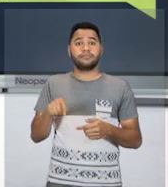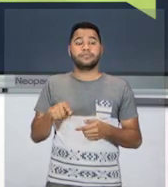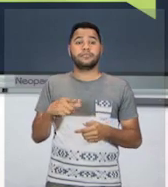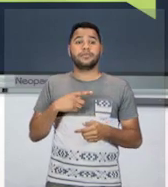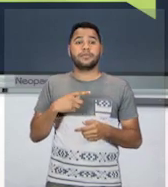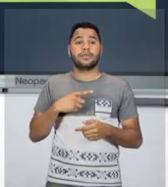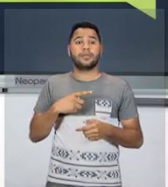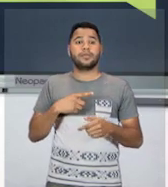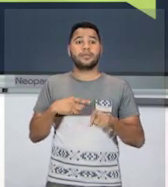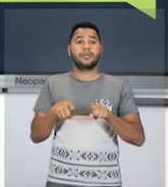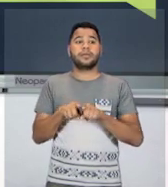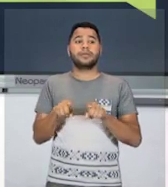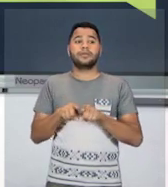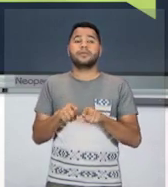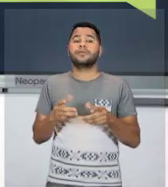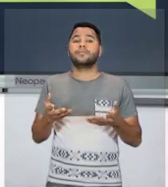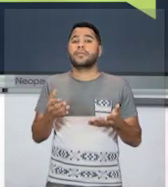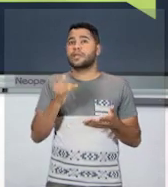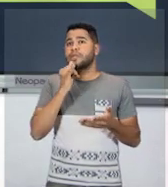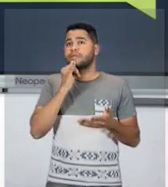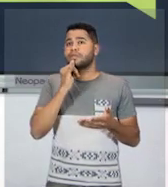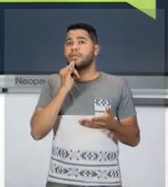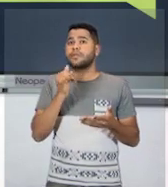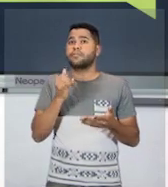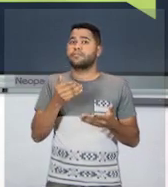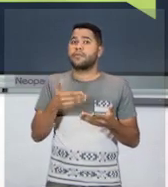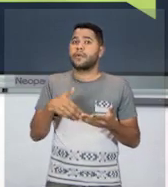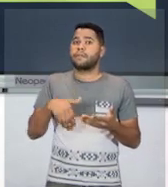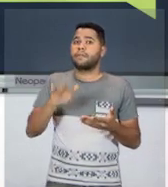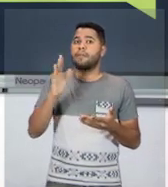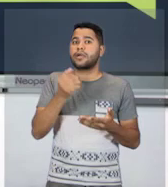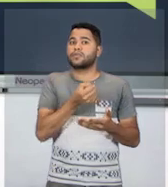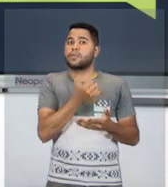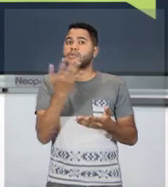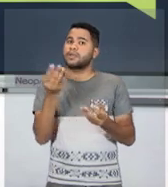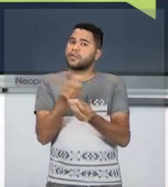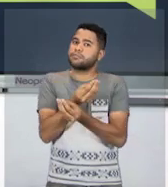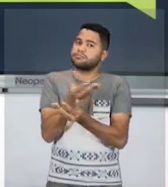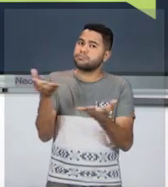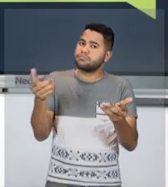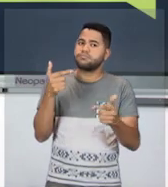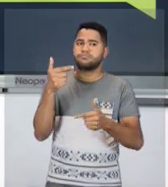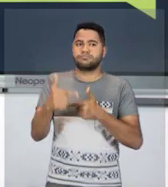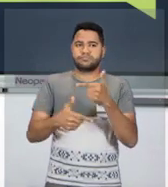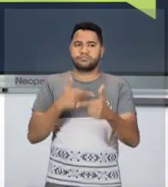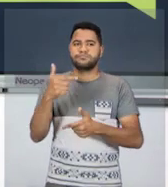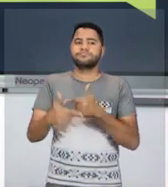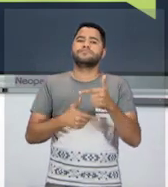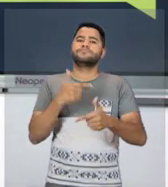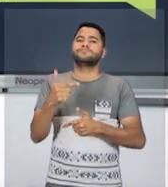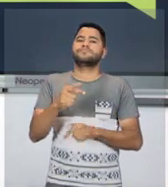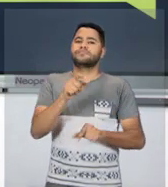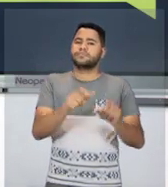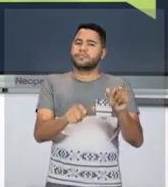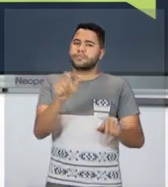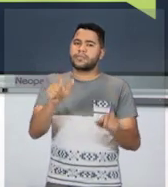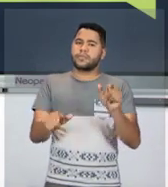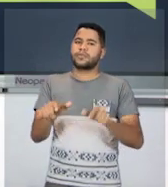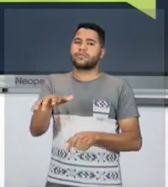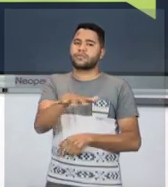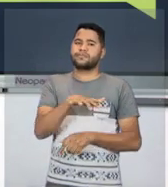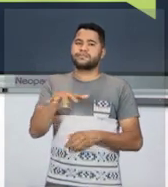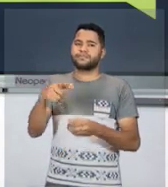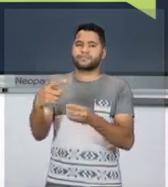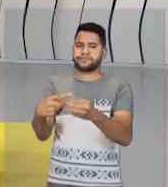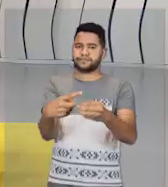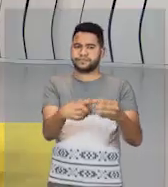então temos aí uma maior quantidade de ofertas né de emprego para as pessoas na cidade